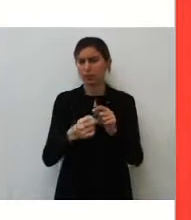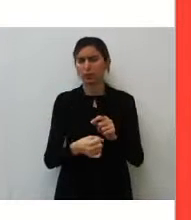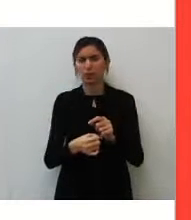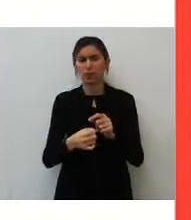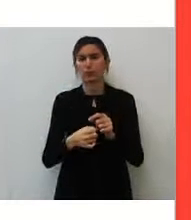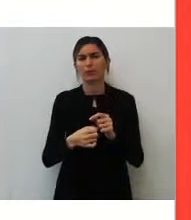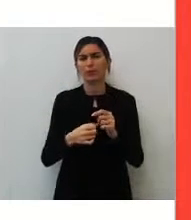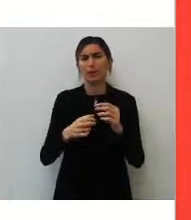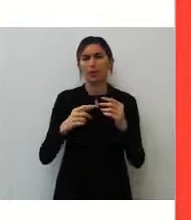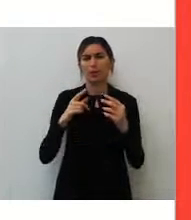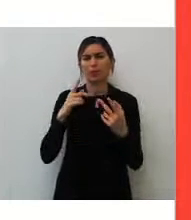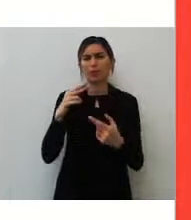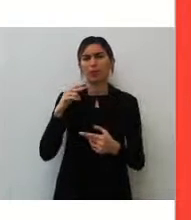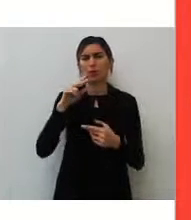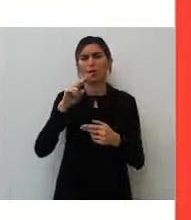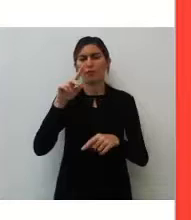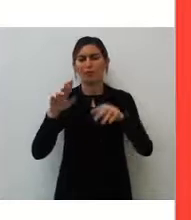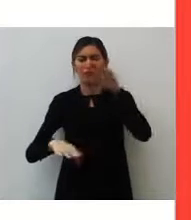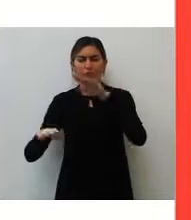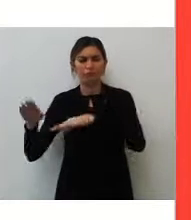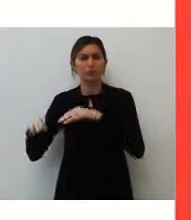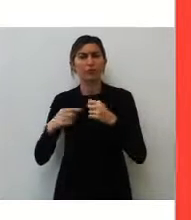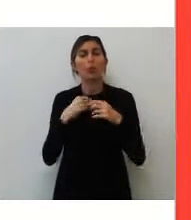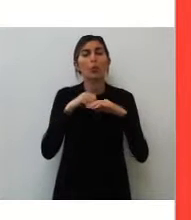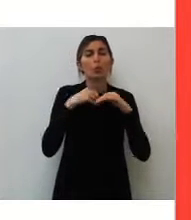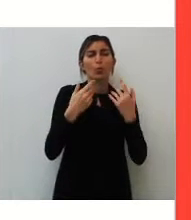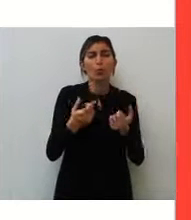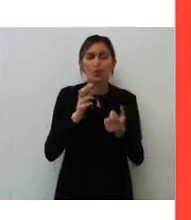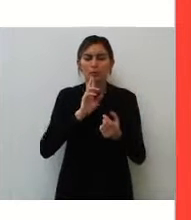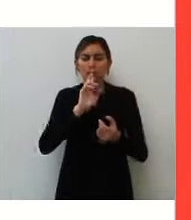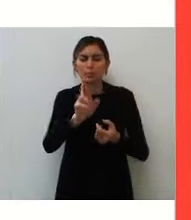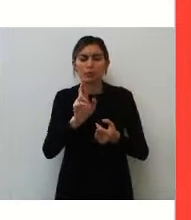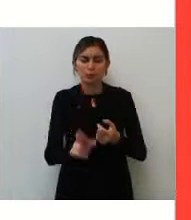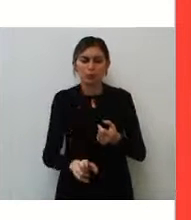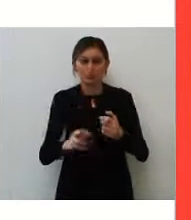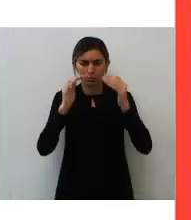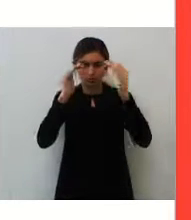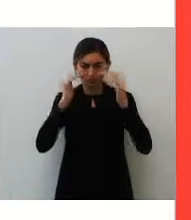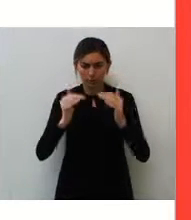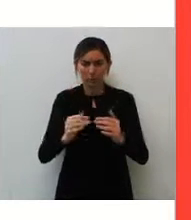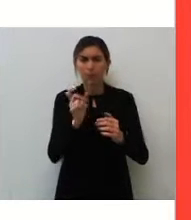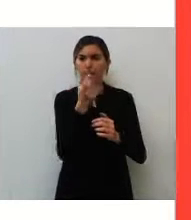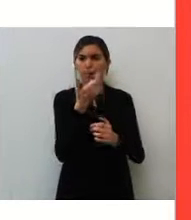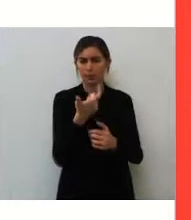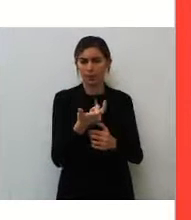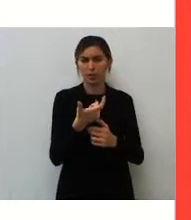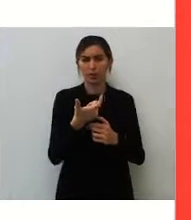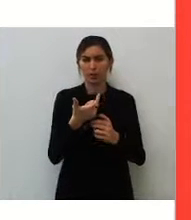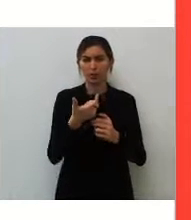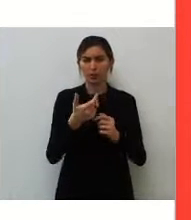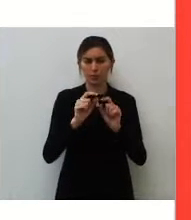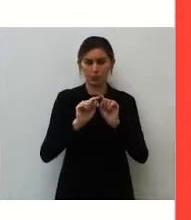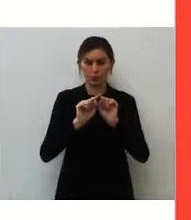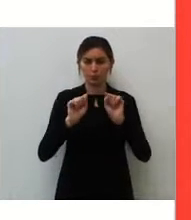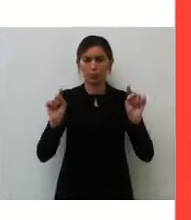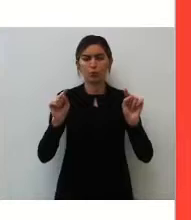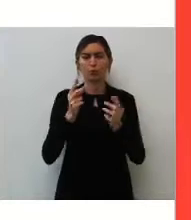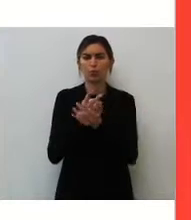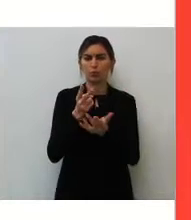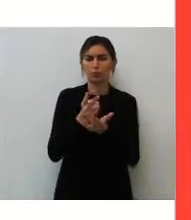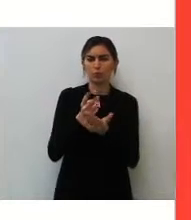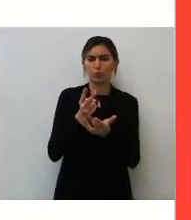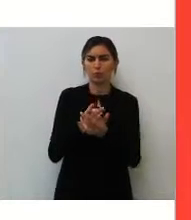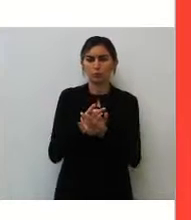invariáveis em qual dessas alternativas gente a palavra gripada vai